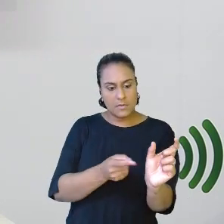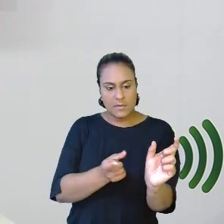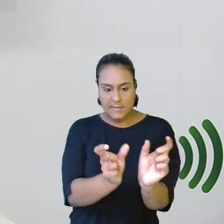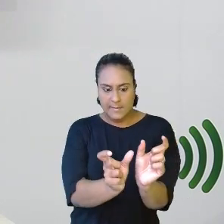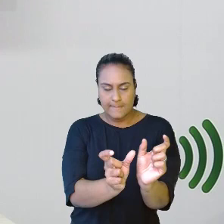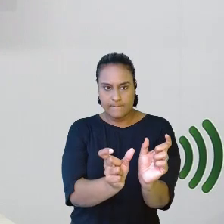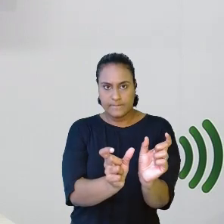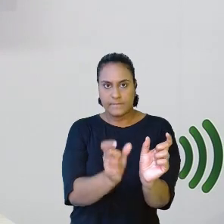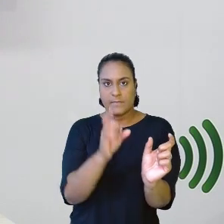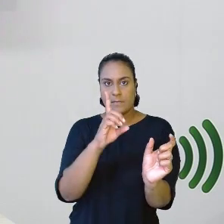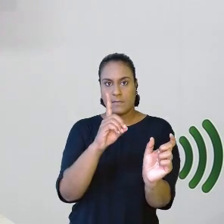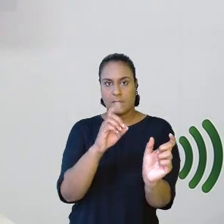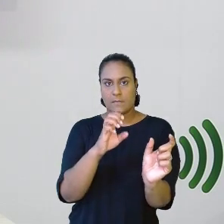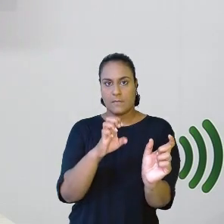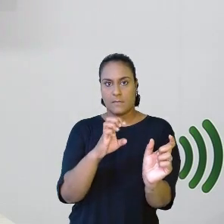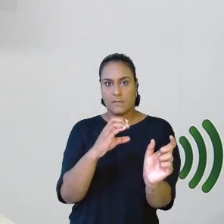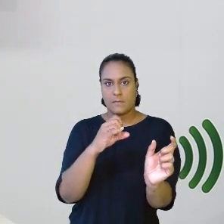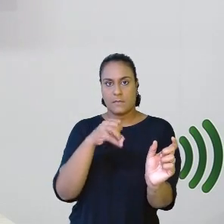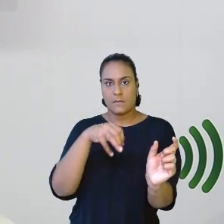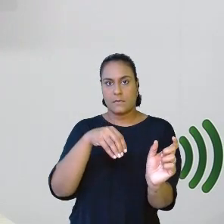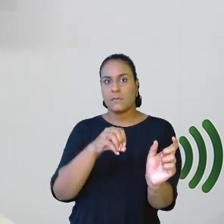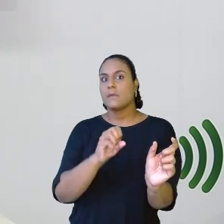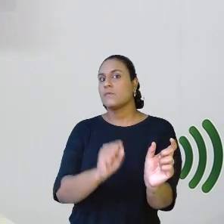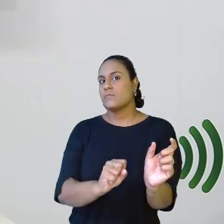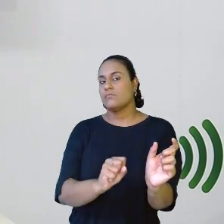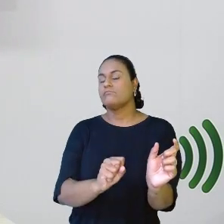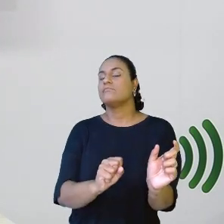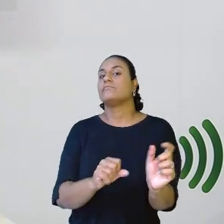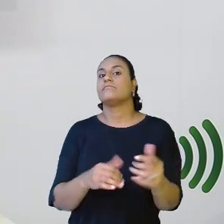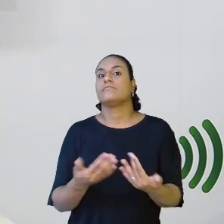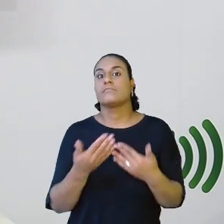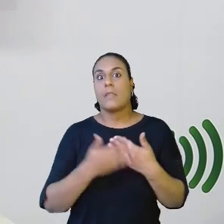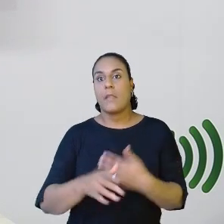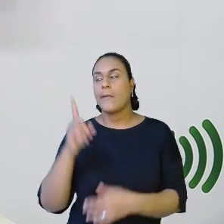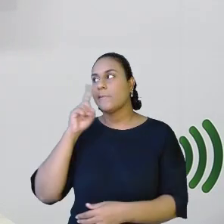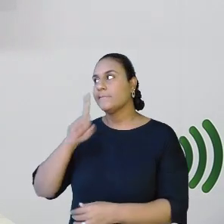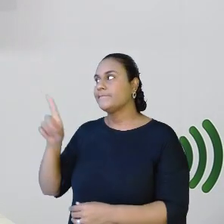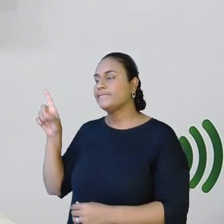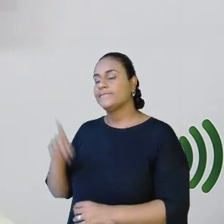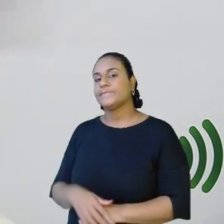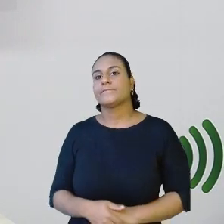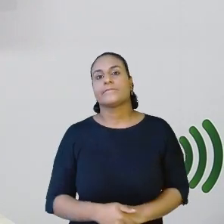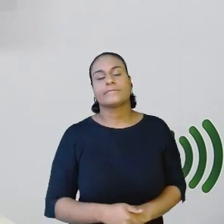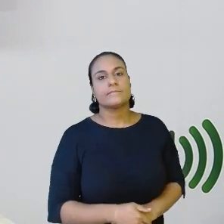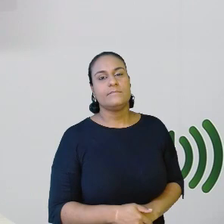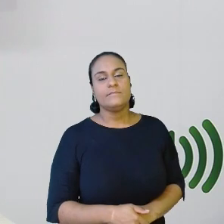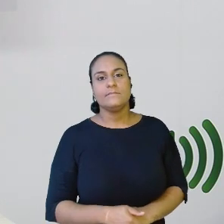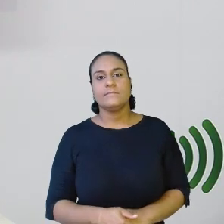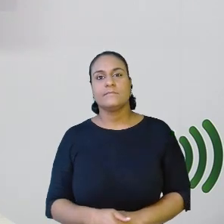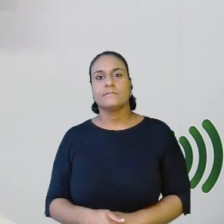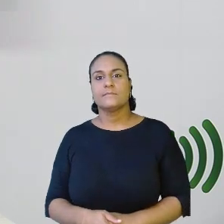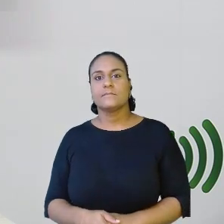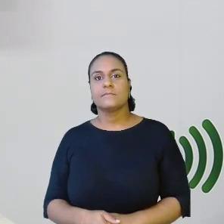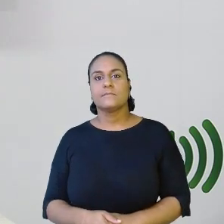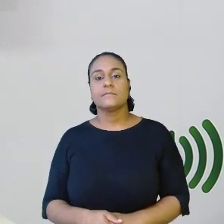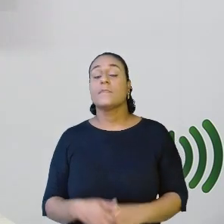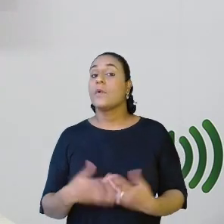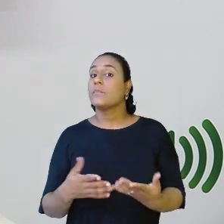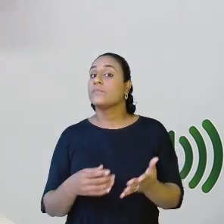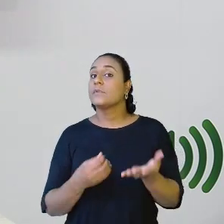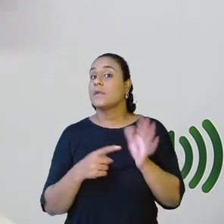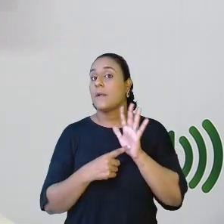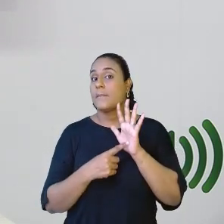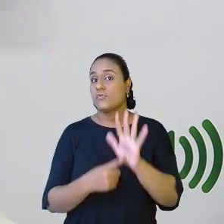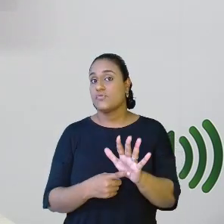os décimos. Foi isso que Miguel ficou. Vamos ver o próximo. O próximo exemplo, como aquele que eu tinha